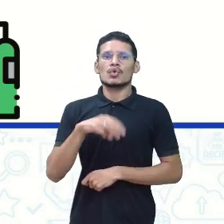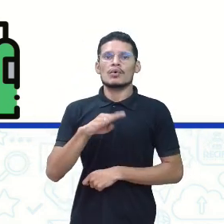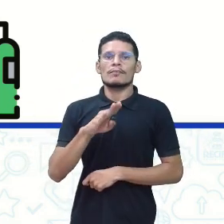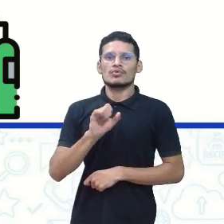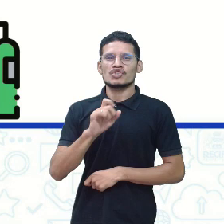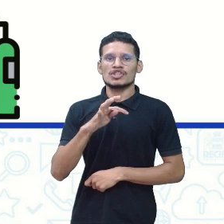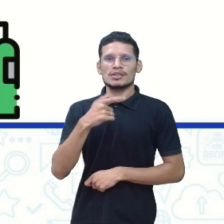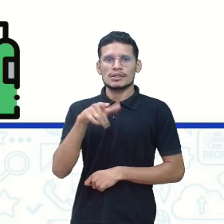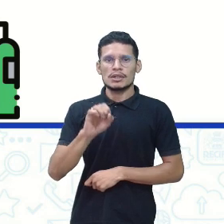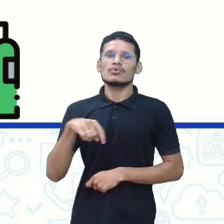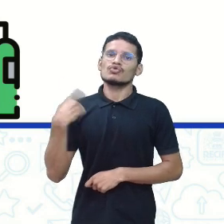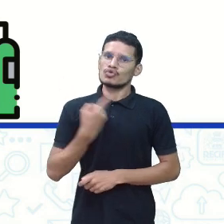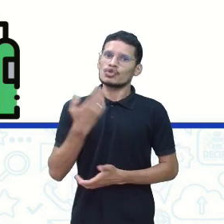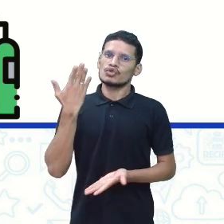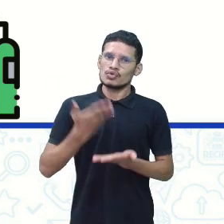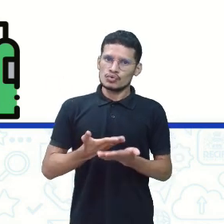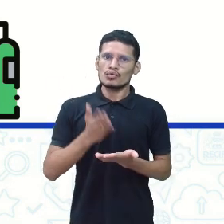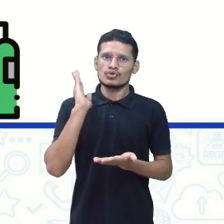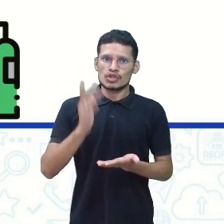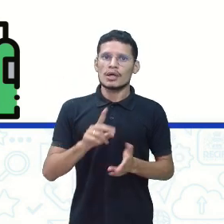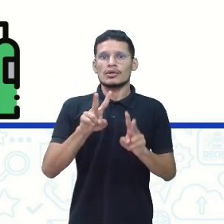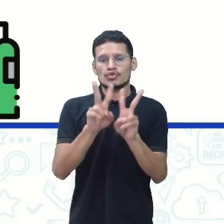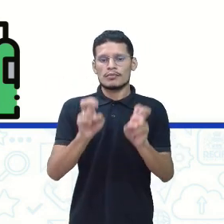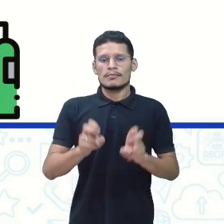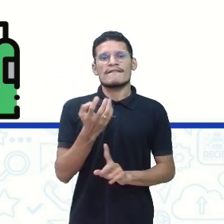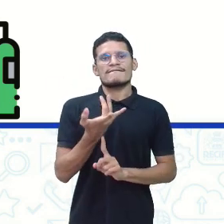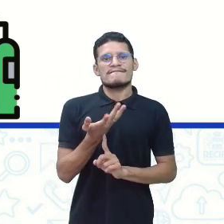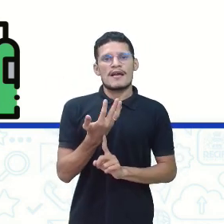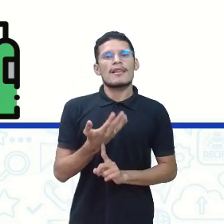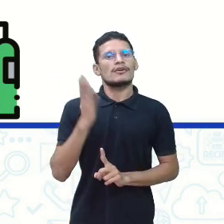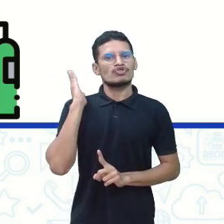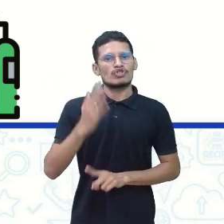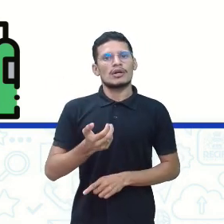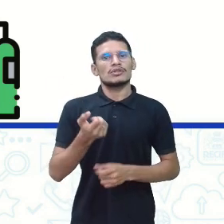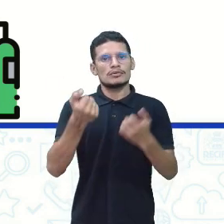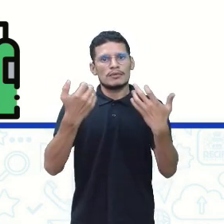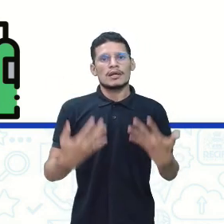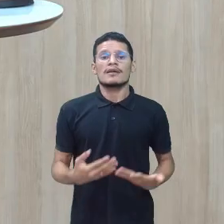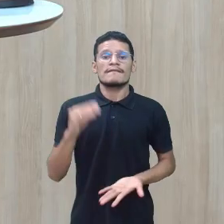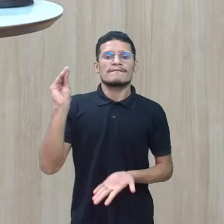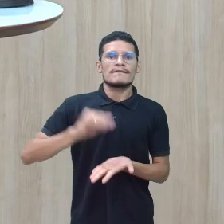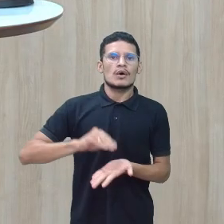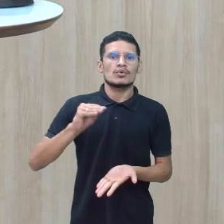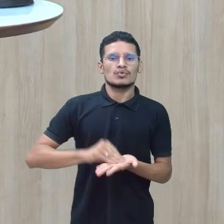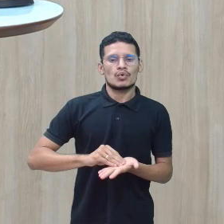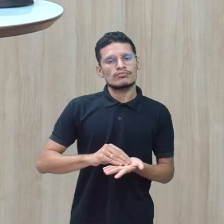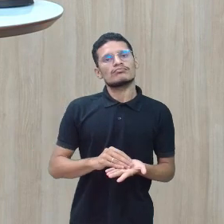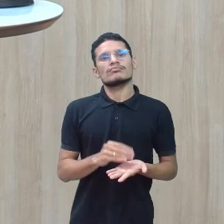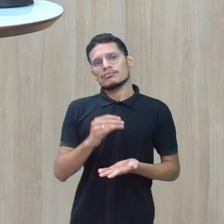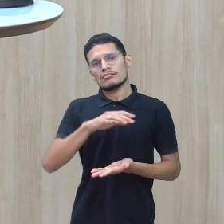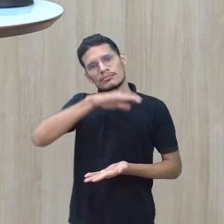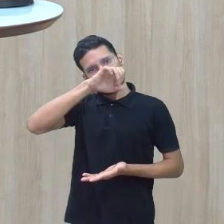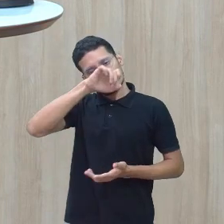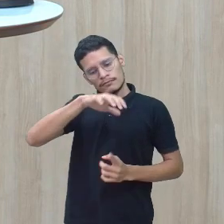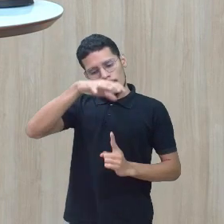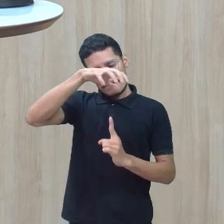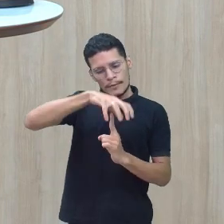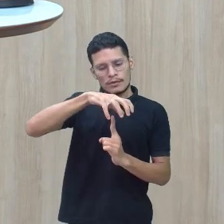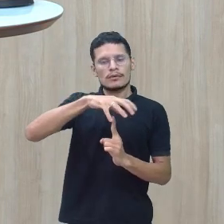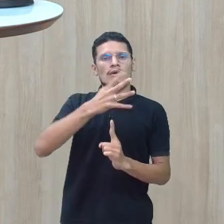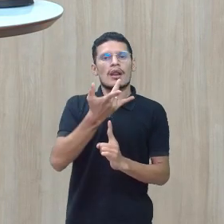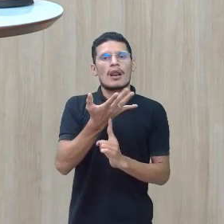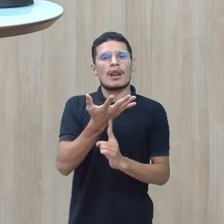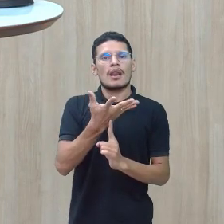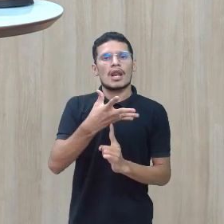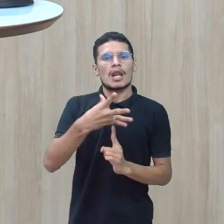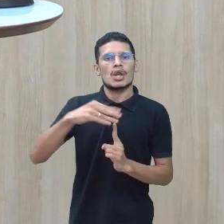anterior nós vimos uma experiência que eu fiz com a vela, não é? Quando faltou o oxigênio, a vela apagou. Então,